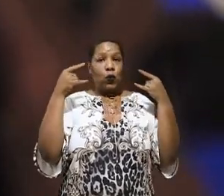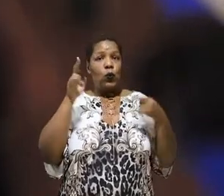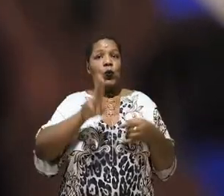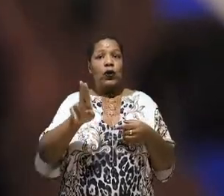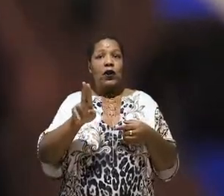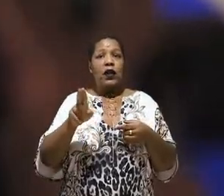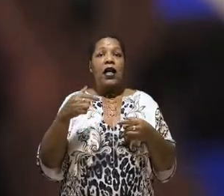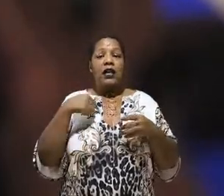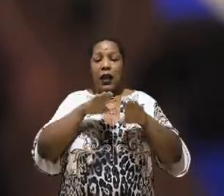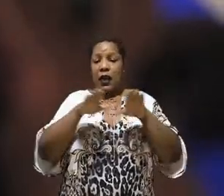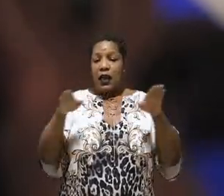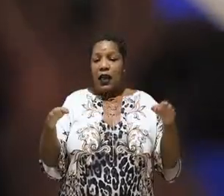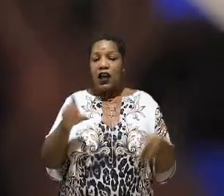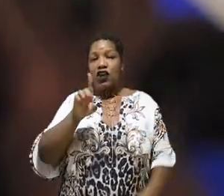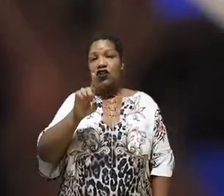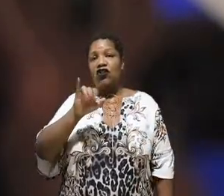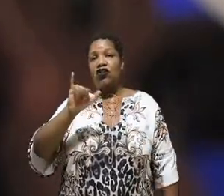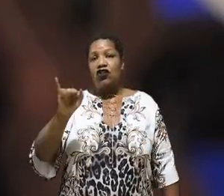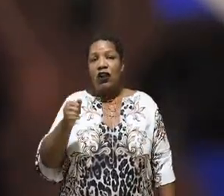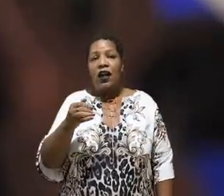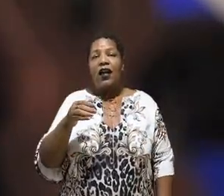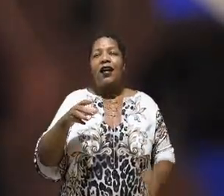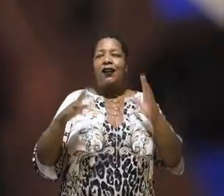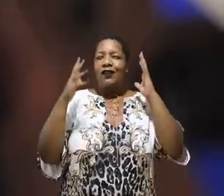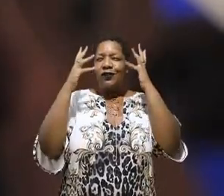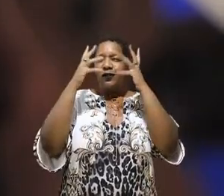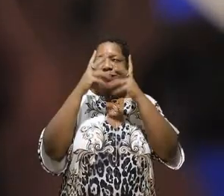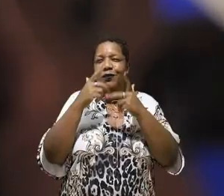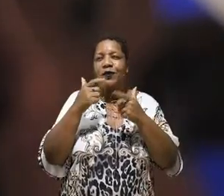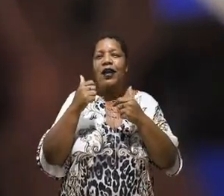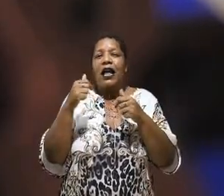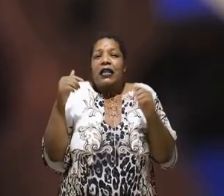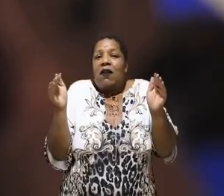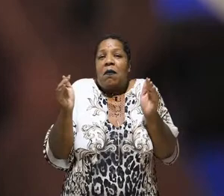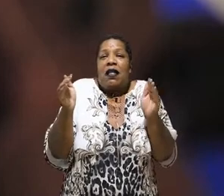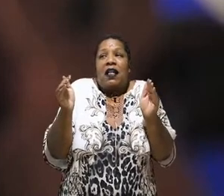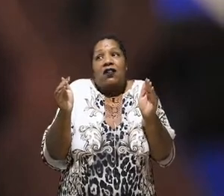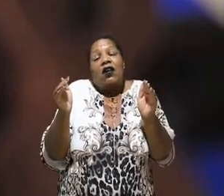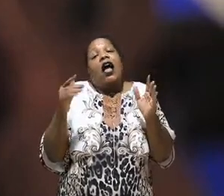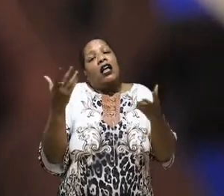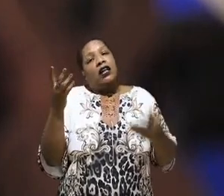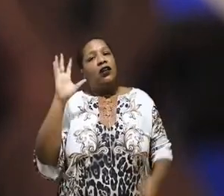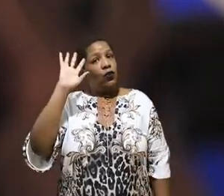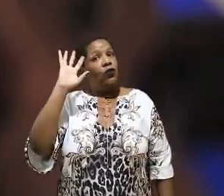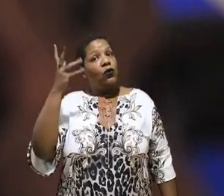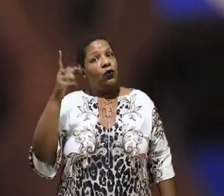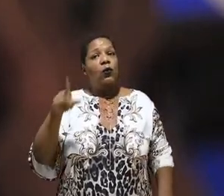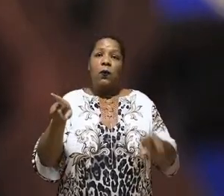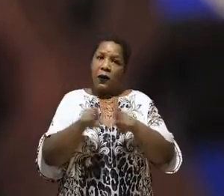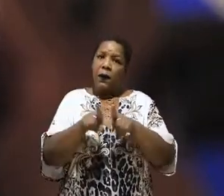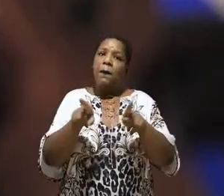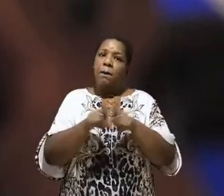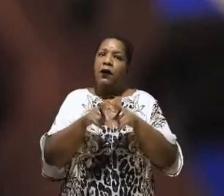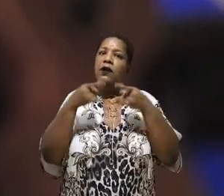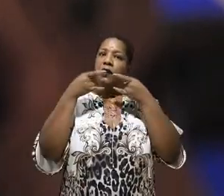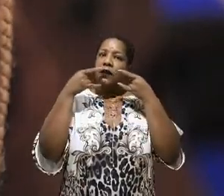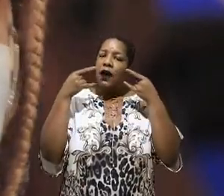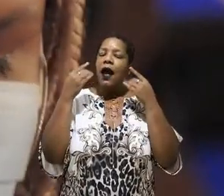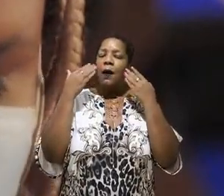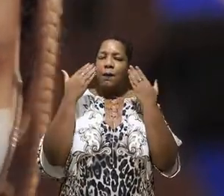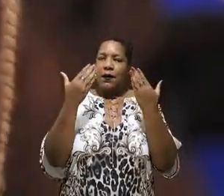como esse show a gente tinha mesa do DJ para fazer aquele são bonito e tal a gente tava bem apertadinho então a gente decidiu também